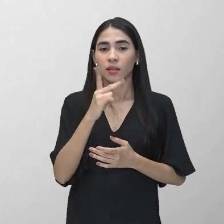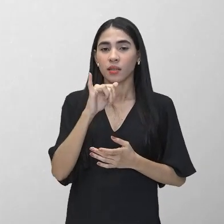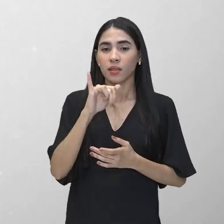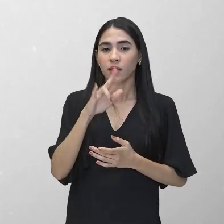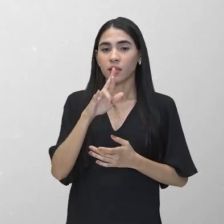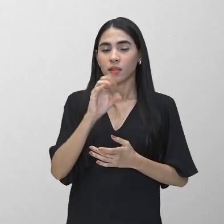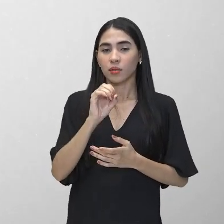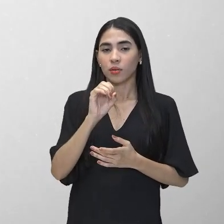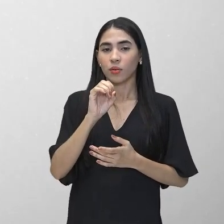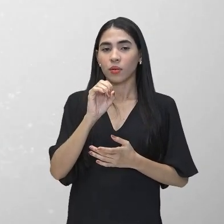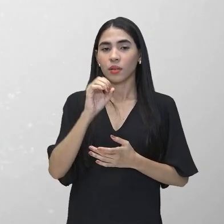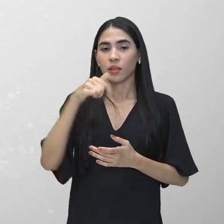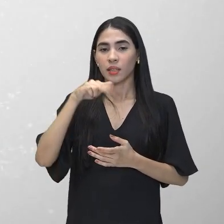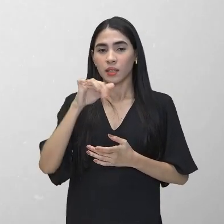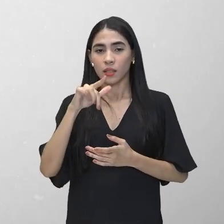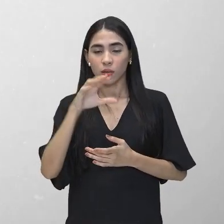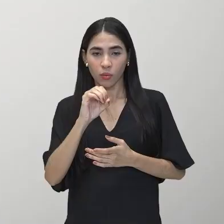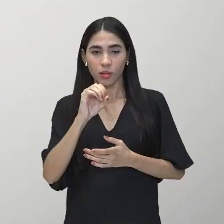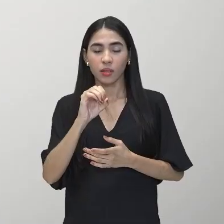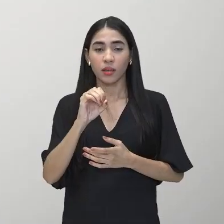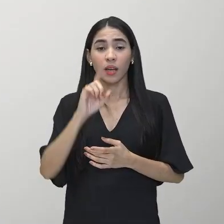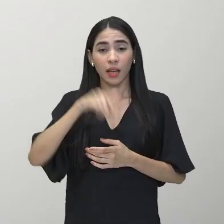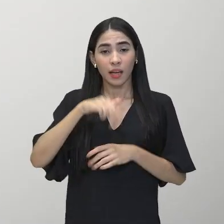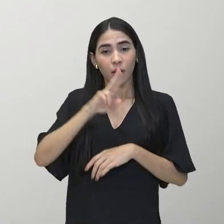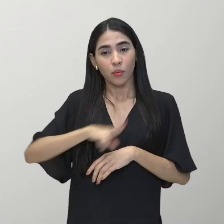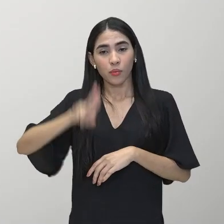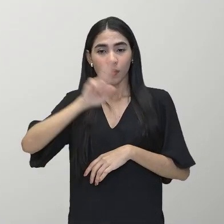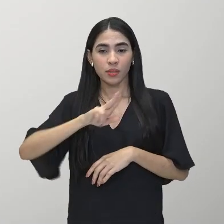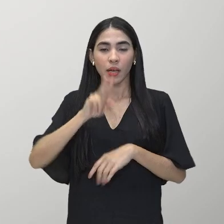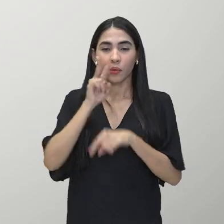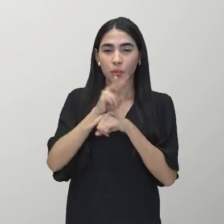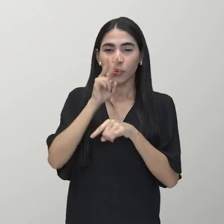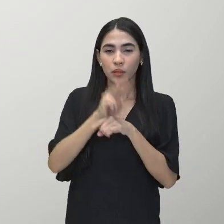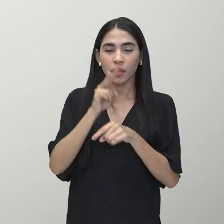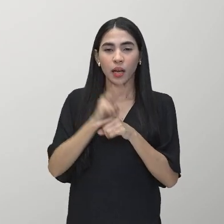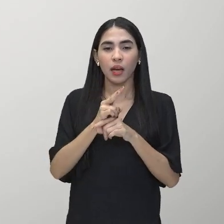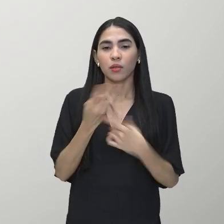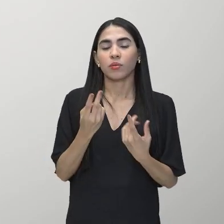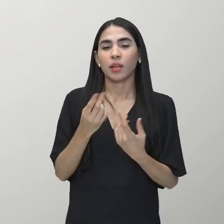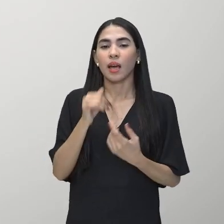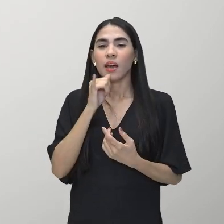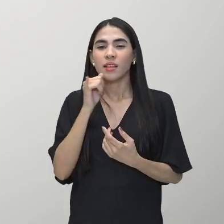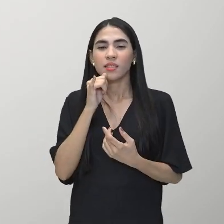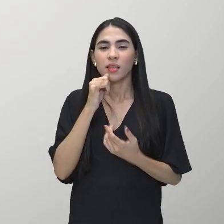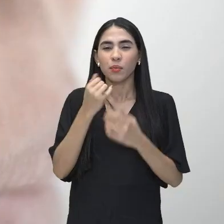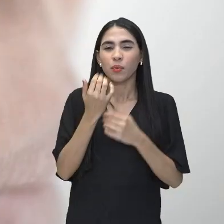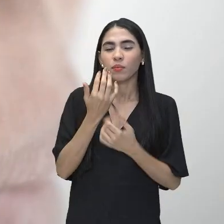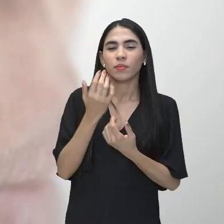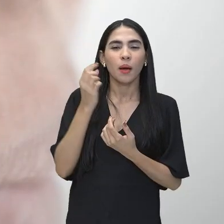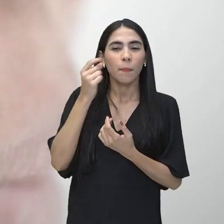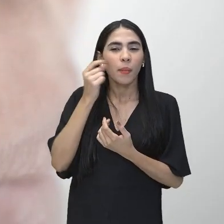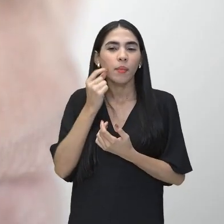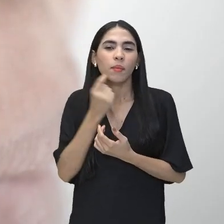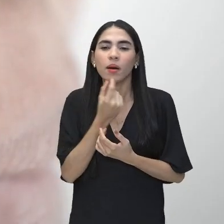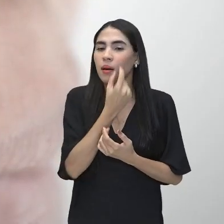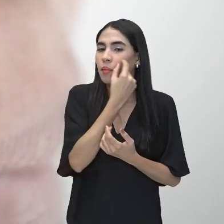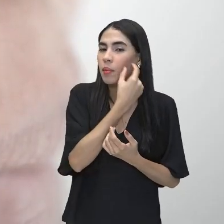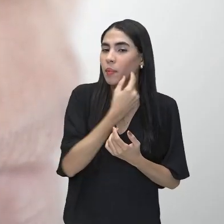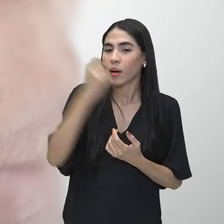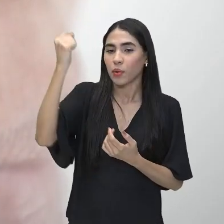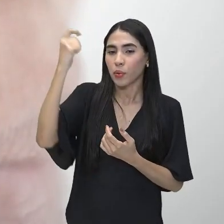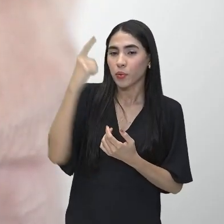hidroquinona e o resorcinol, são usados em tratamentos contra manchas de pele causadas por acne, sol